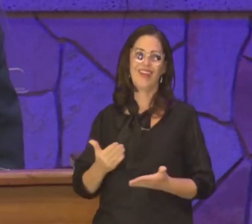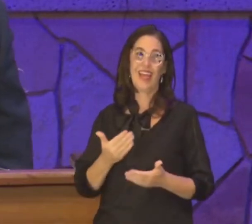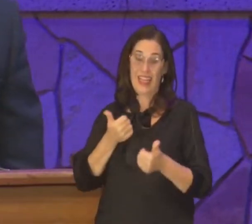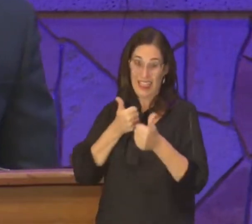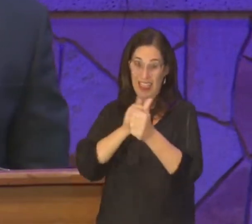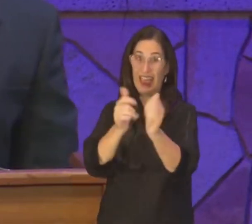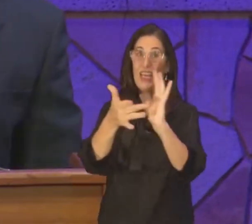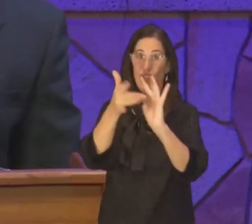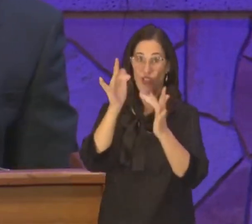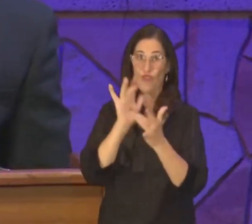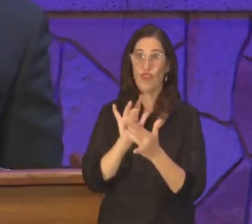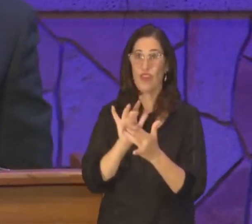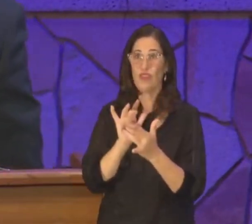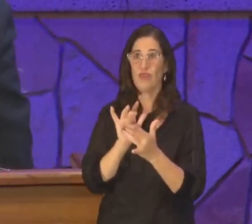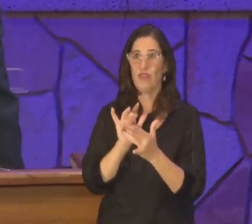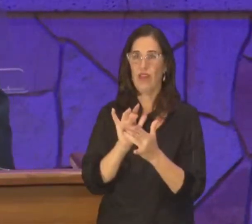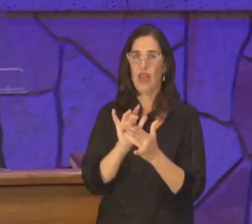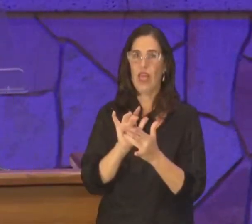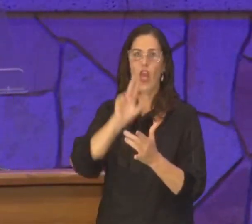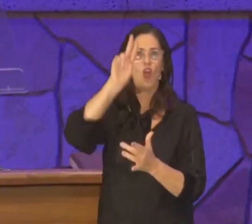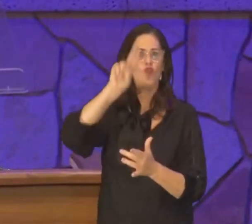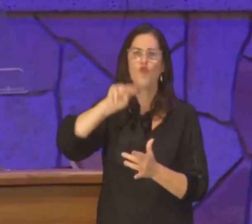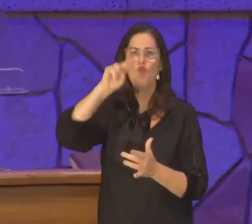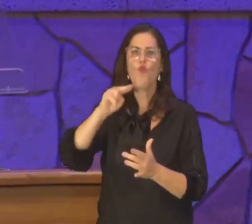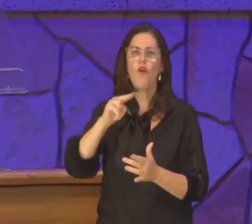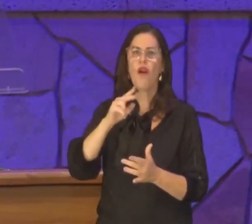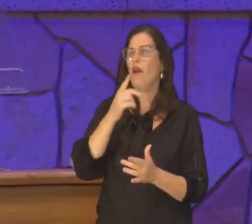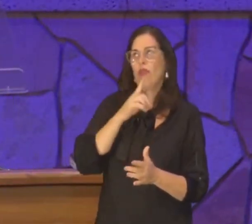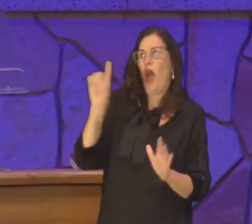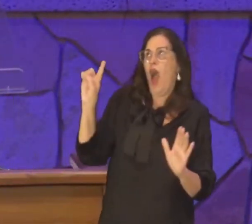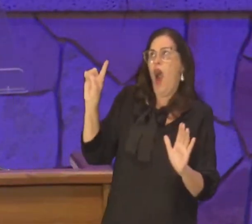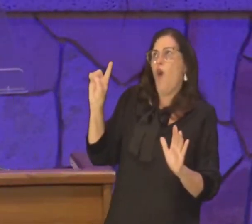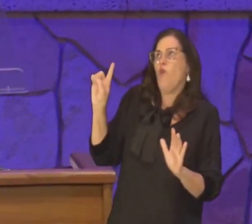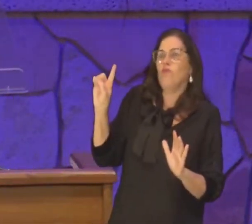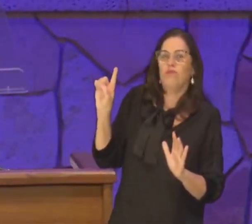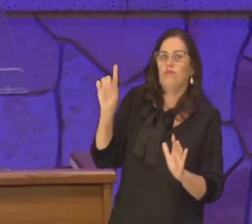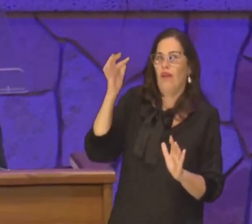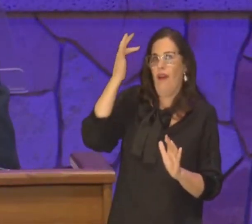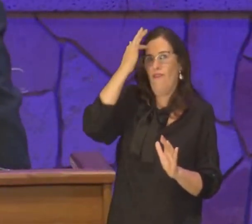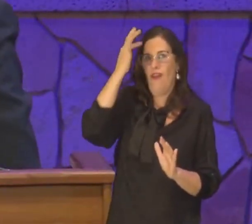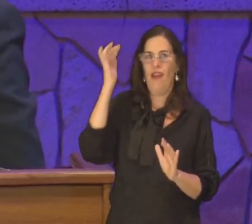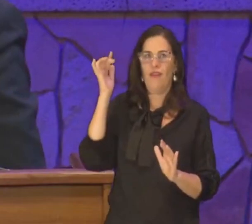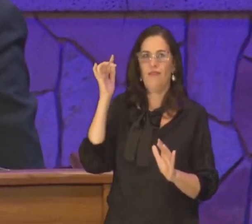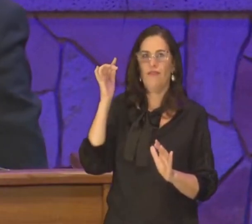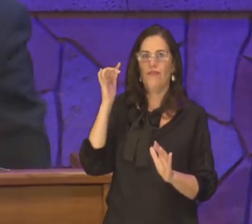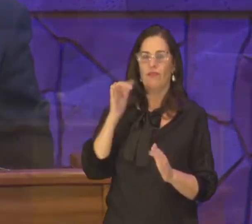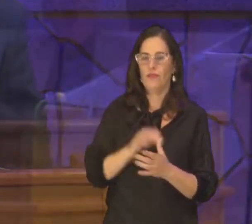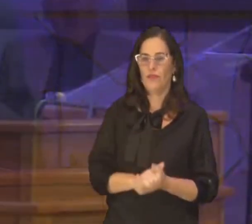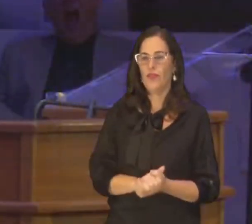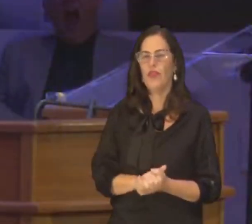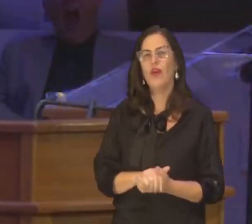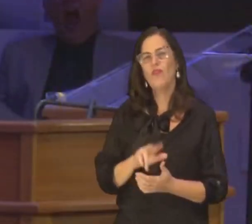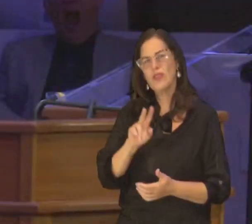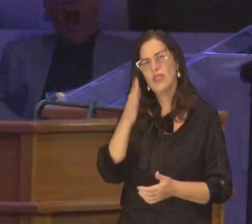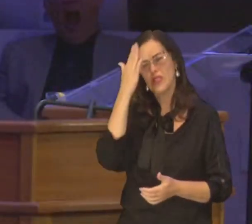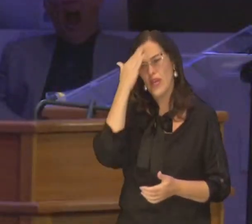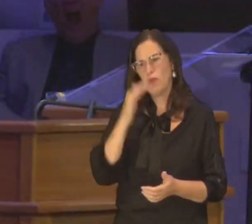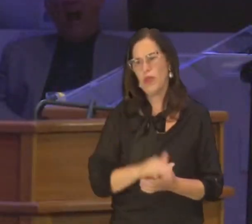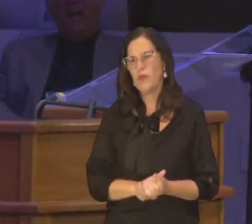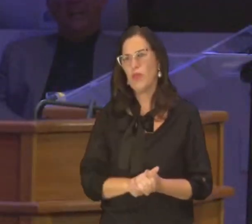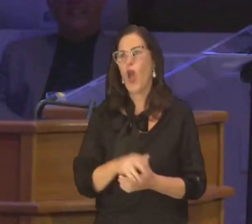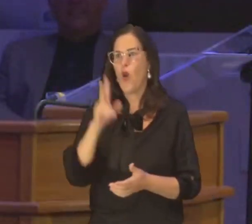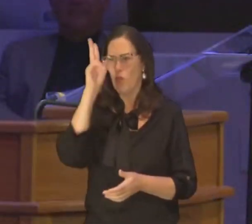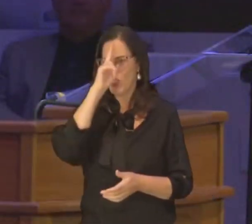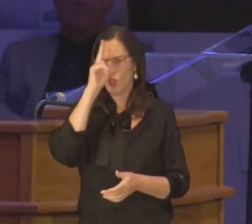a Cristo e não negarem a sua fé. Você já ouviu falar em Policarpo? Há uma história